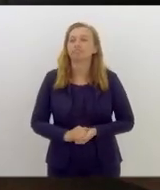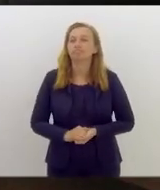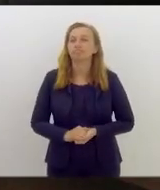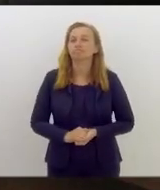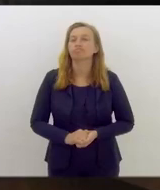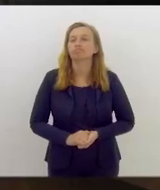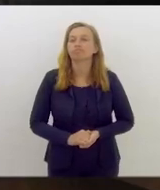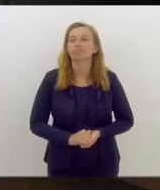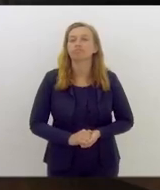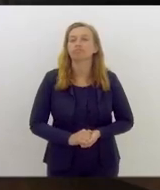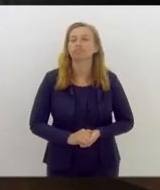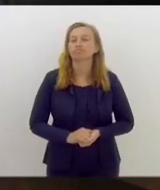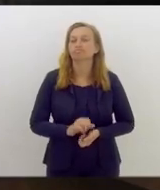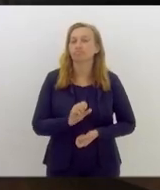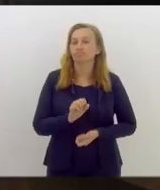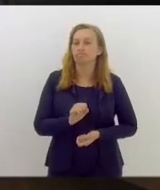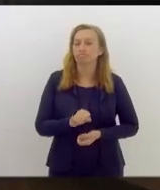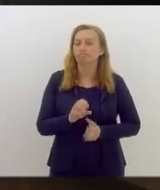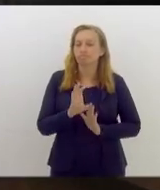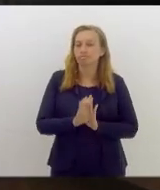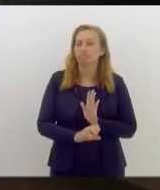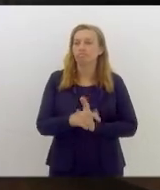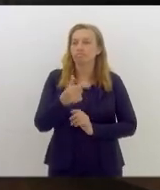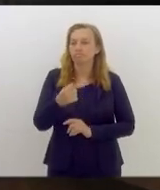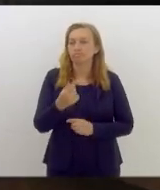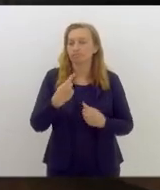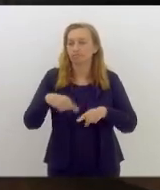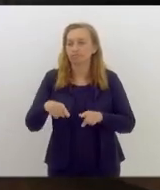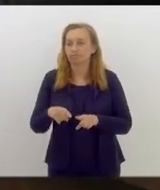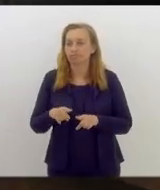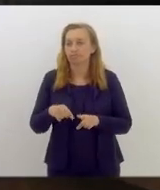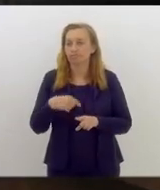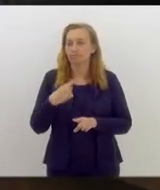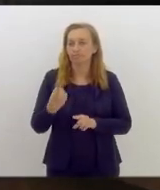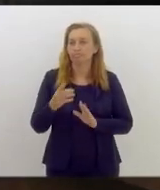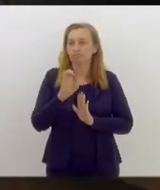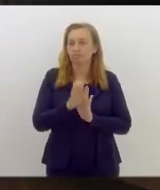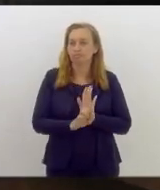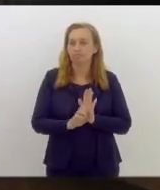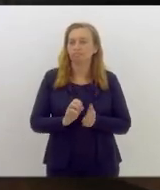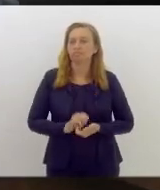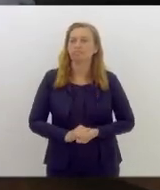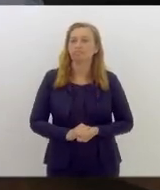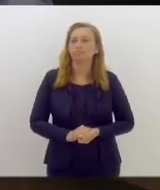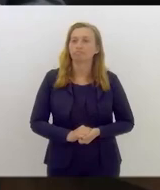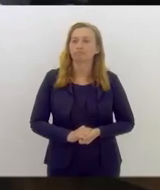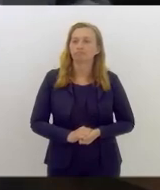O parecer é favorável à emenda 7 e contrário às demais emendas.